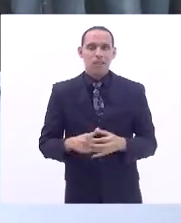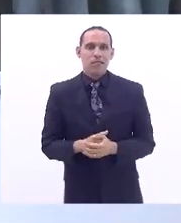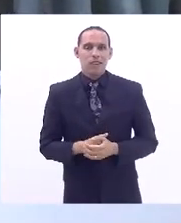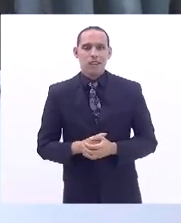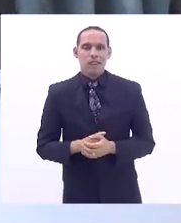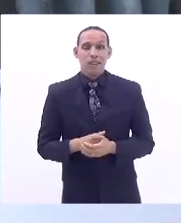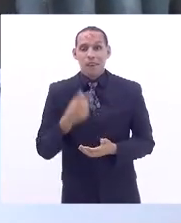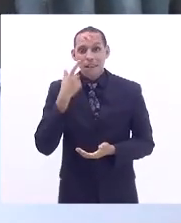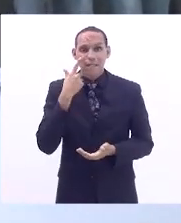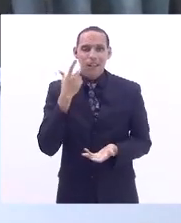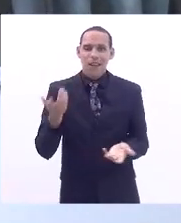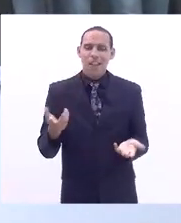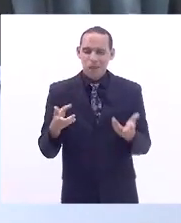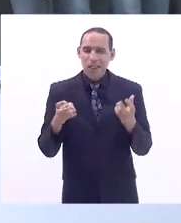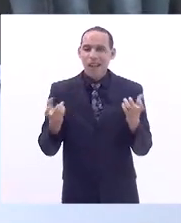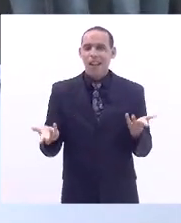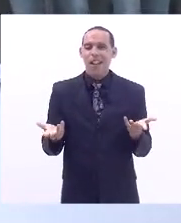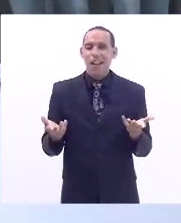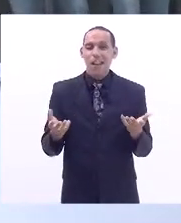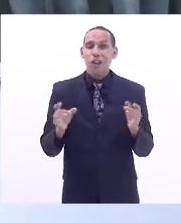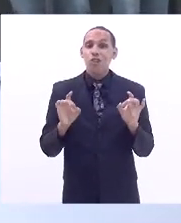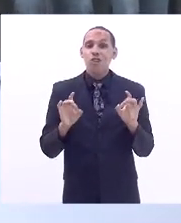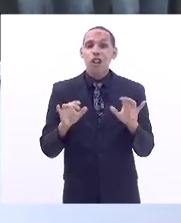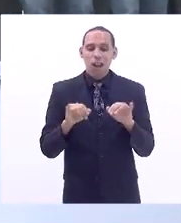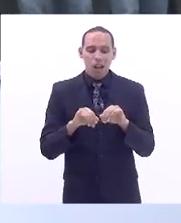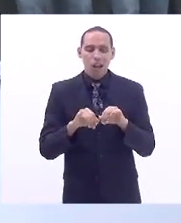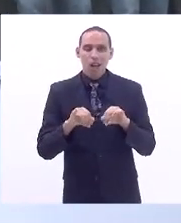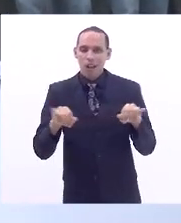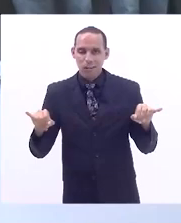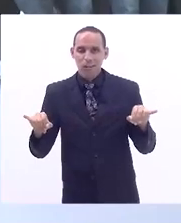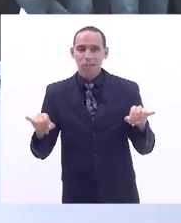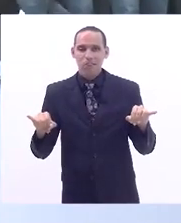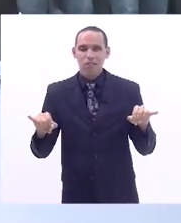seja só anúncio